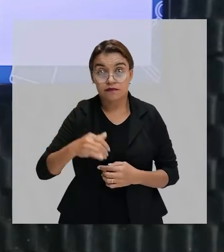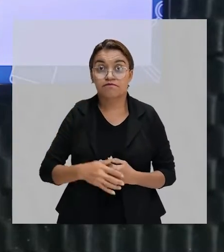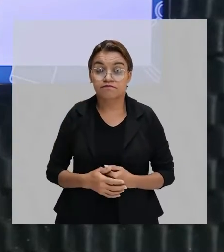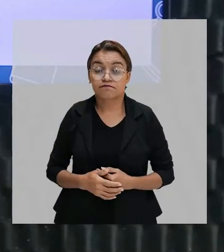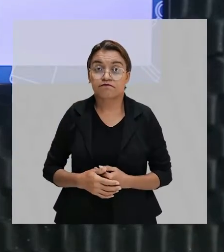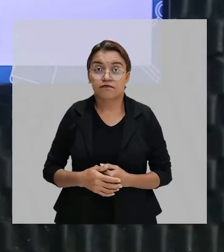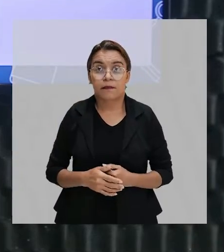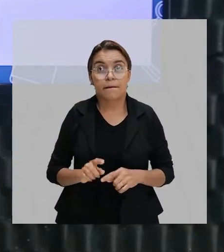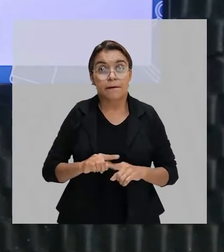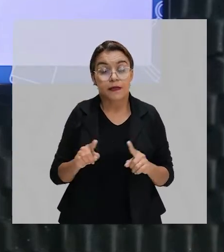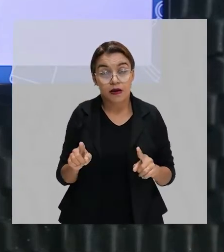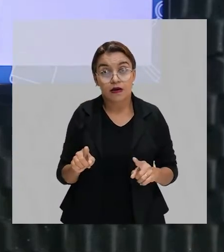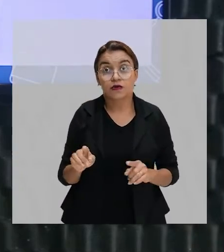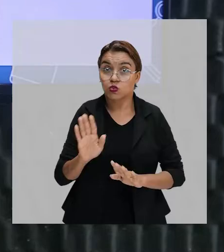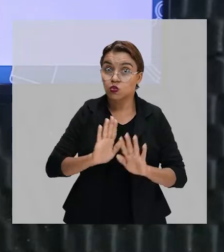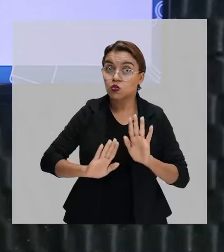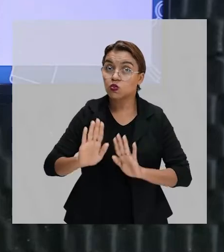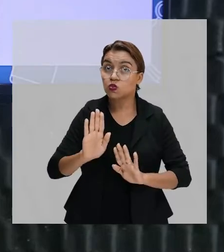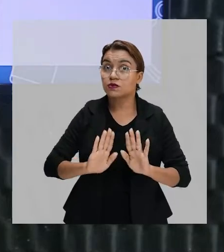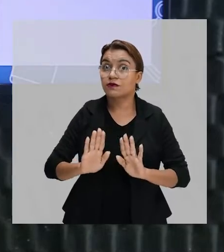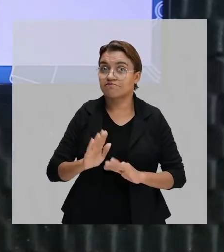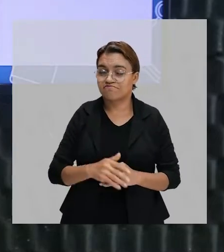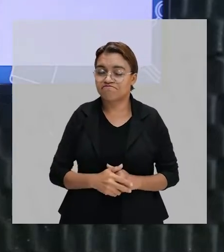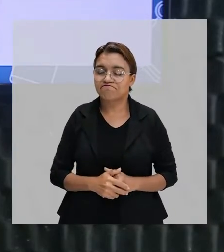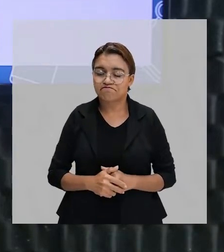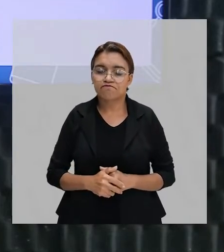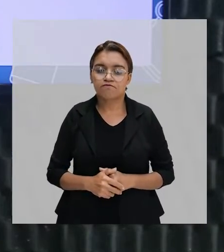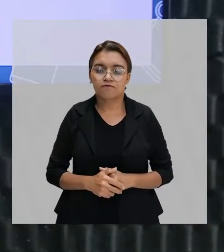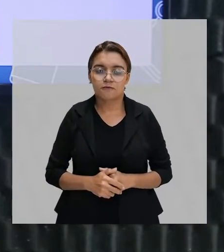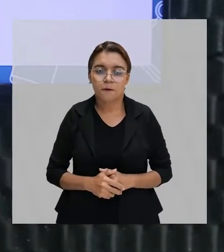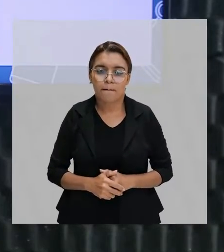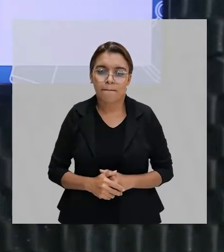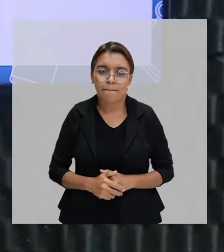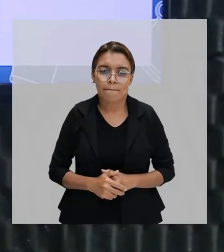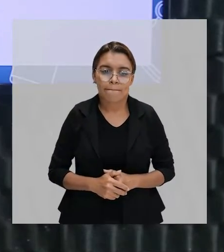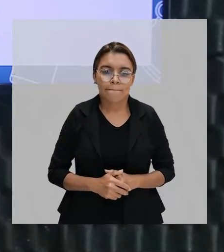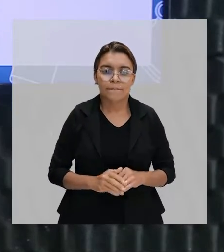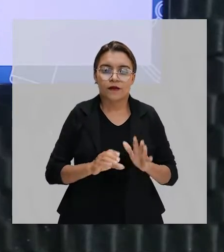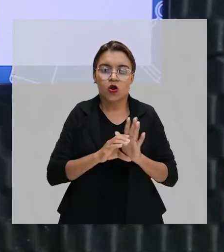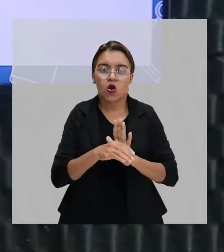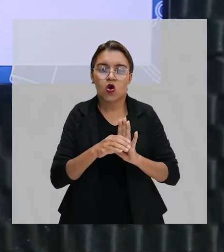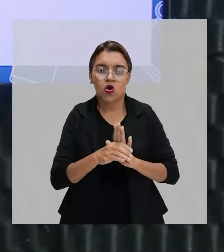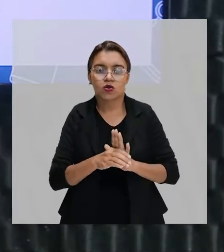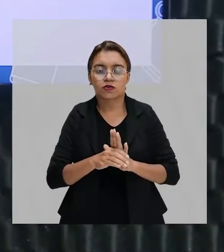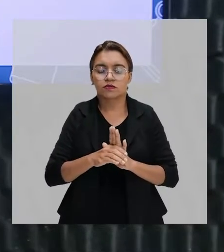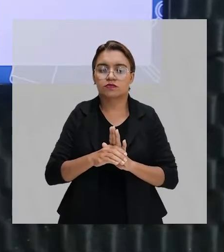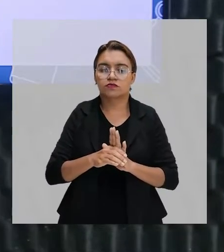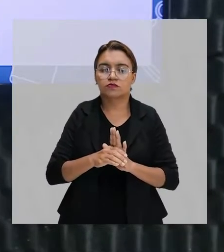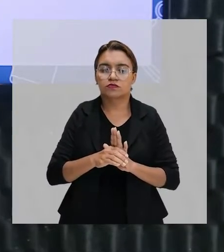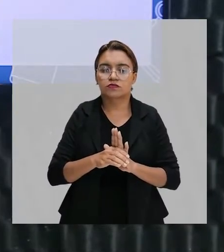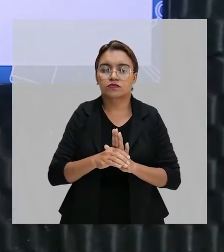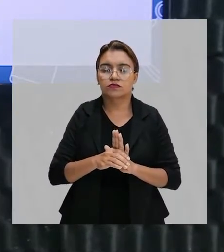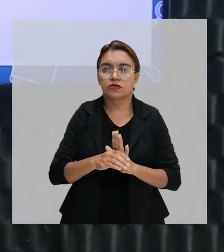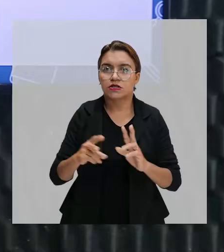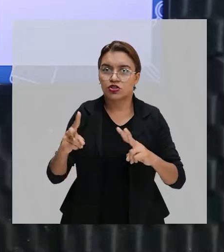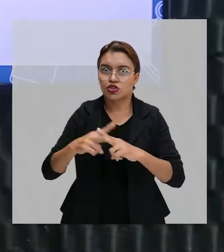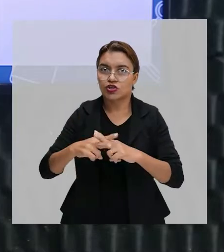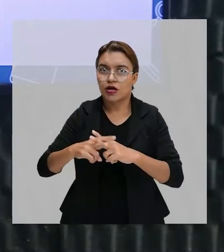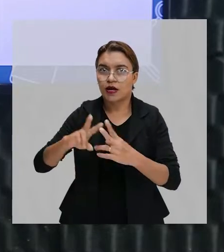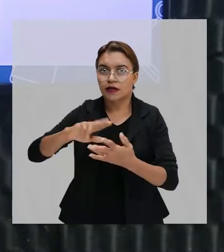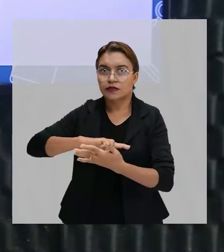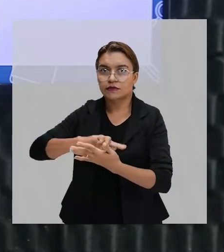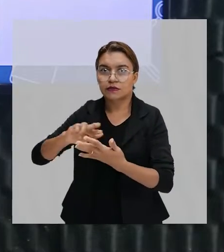sem machucar o indivíduo até Oi e o conselho de arte marcial pensando que eu coloquei a mesma